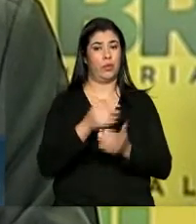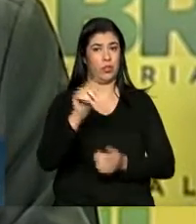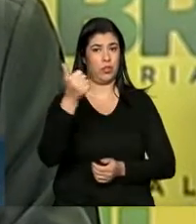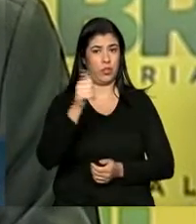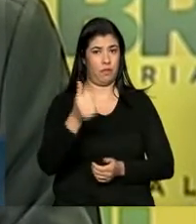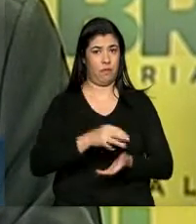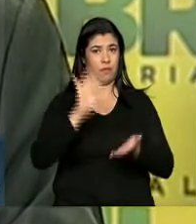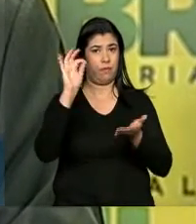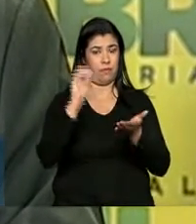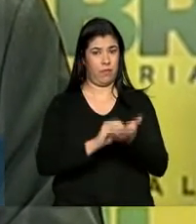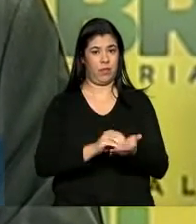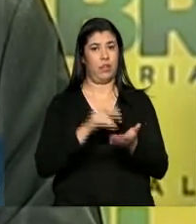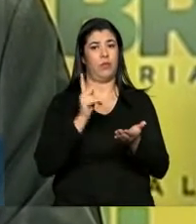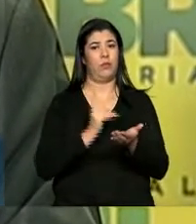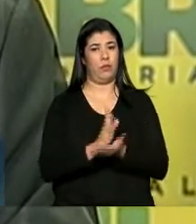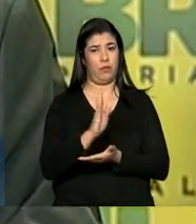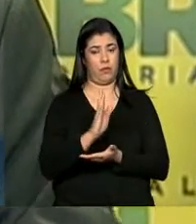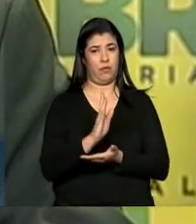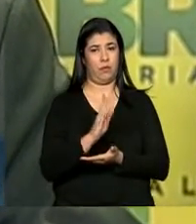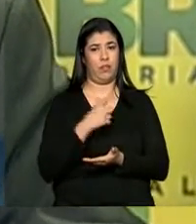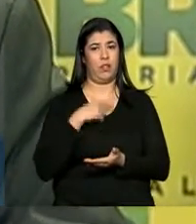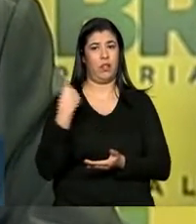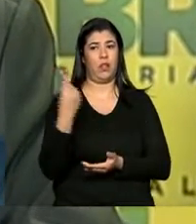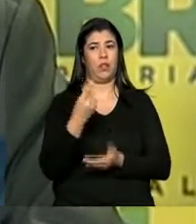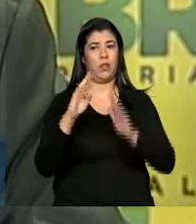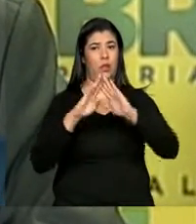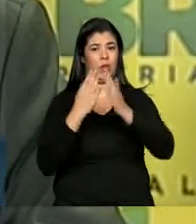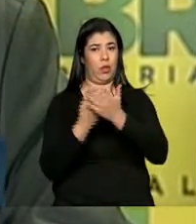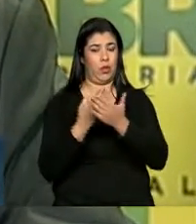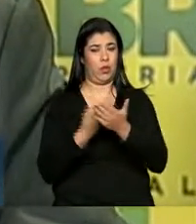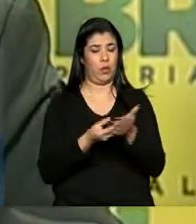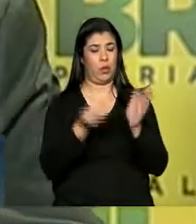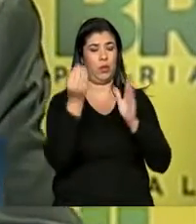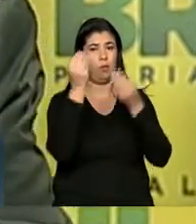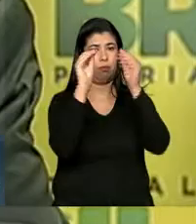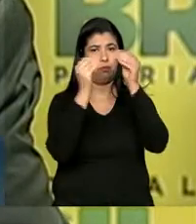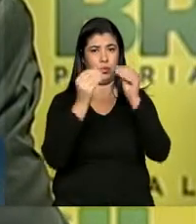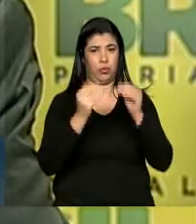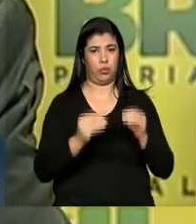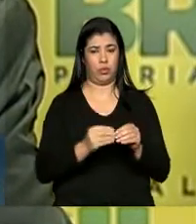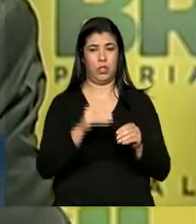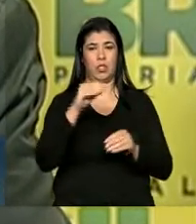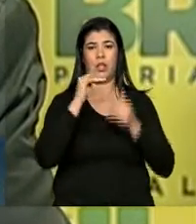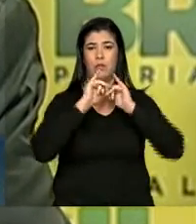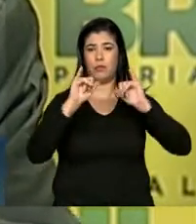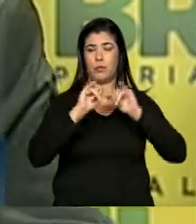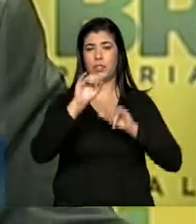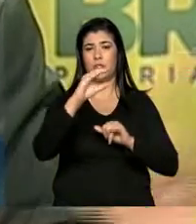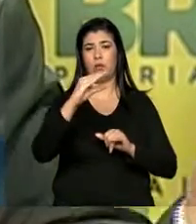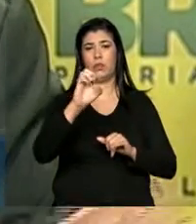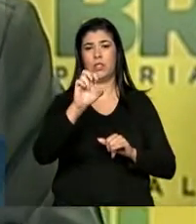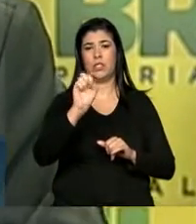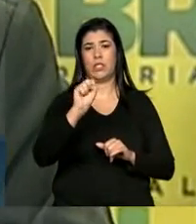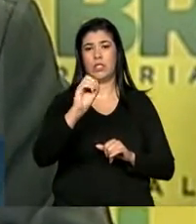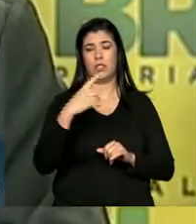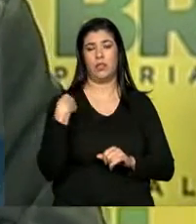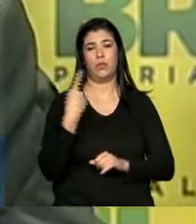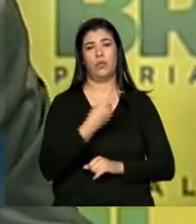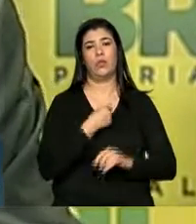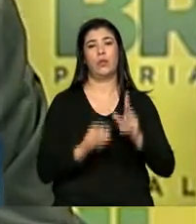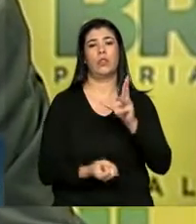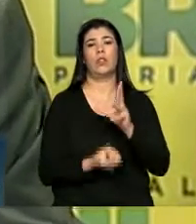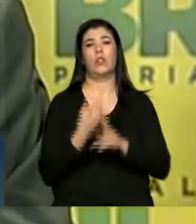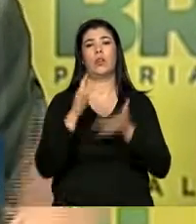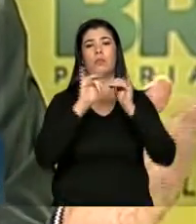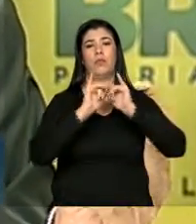elas preenchem o censo escolar e nós utilizamos dados do censo para criar esses indicadores. O próximo. Importante